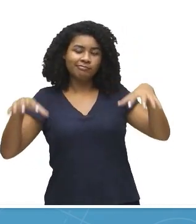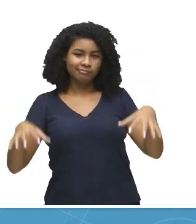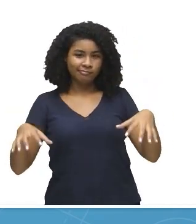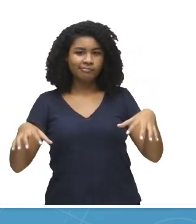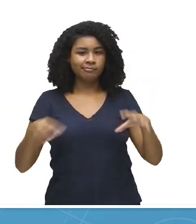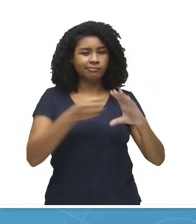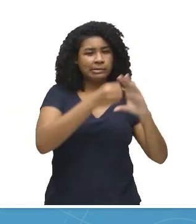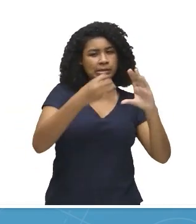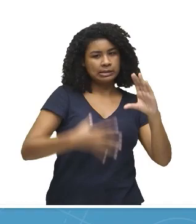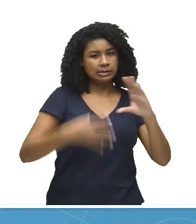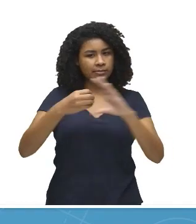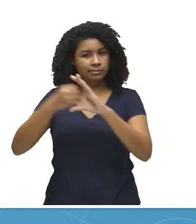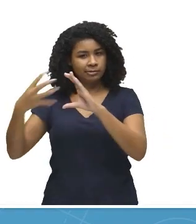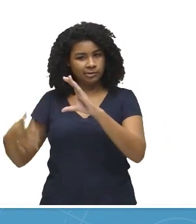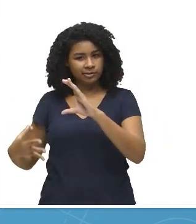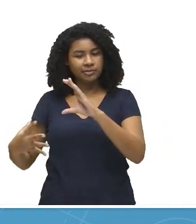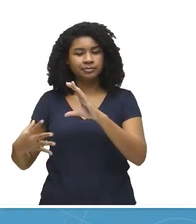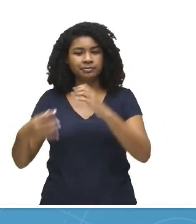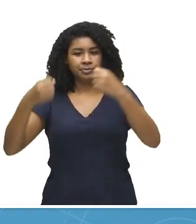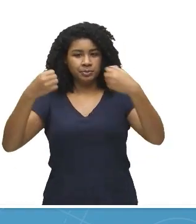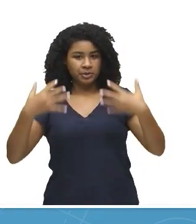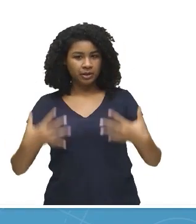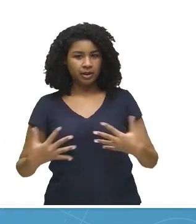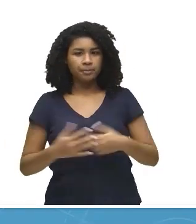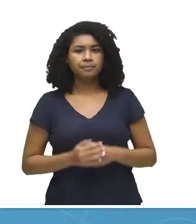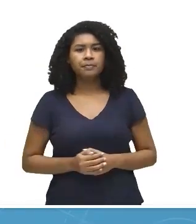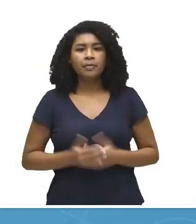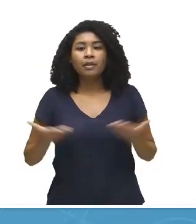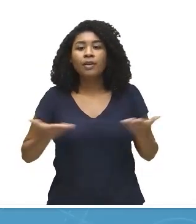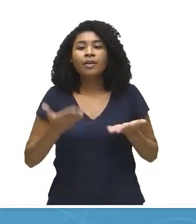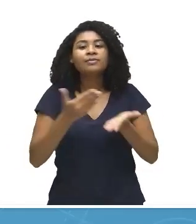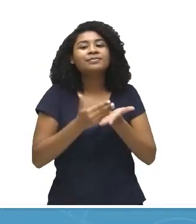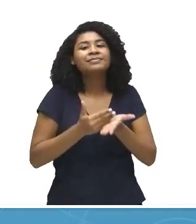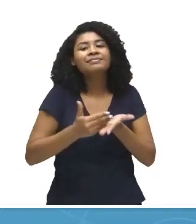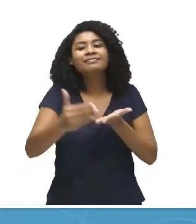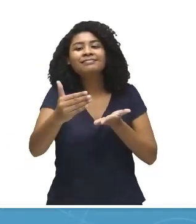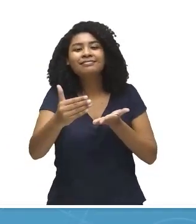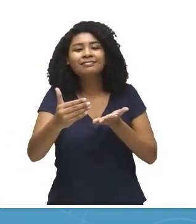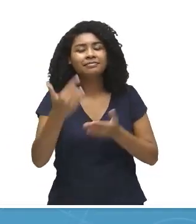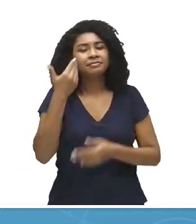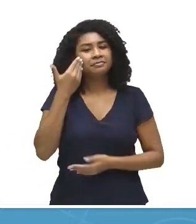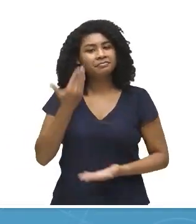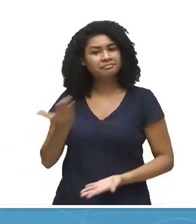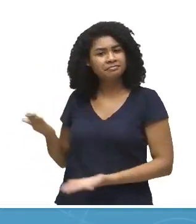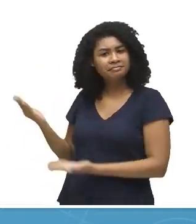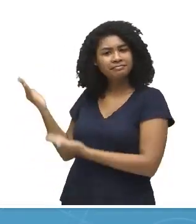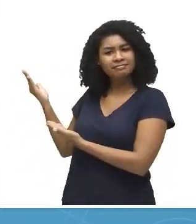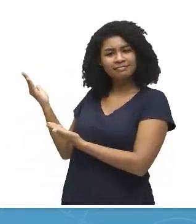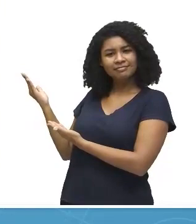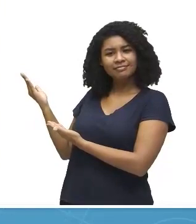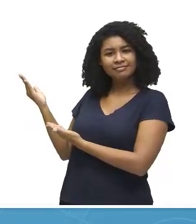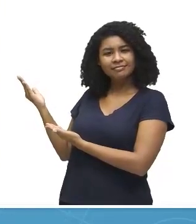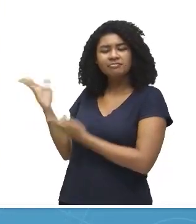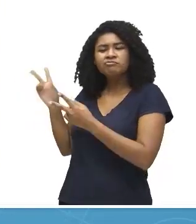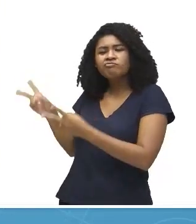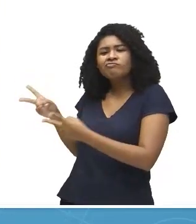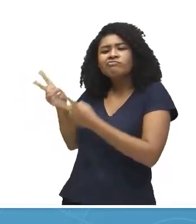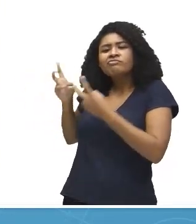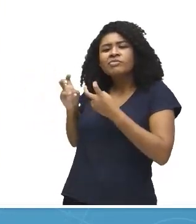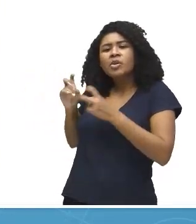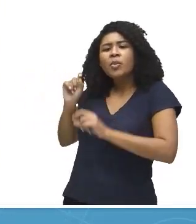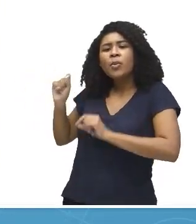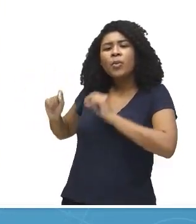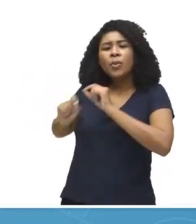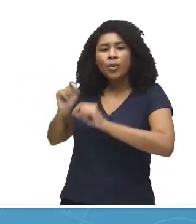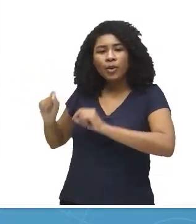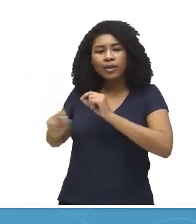vamos iniciar. Nós temos aqui uma imagem, né, onde a gente observa um